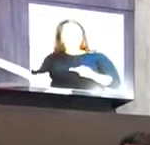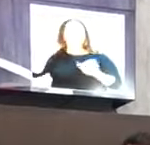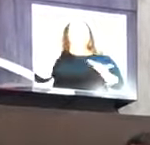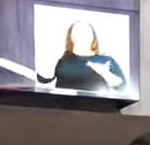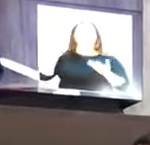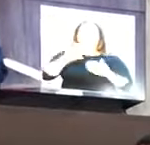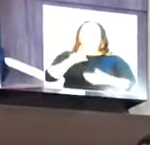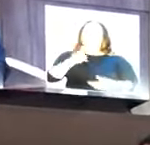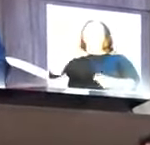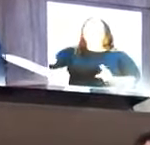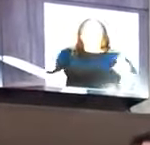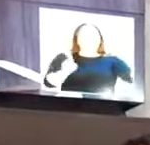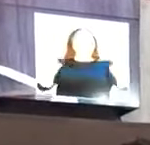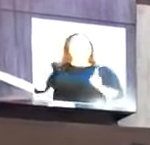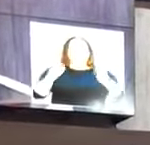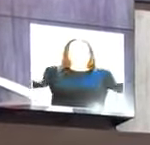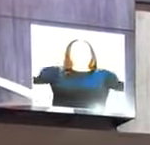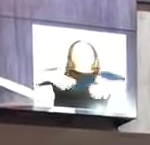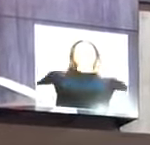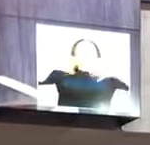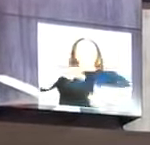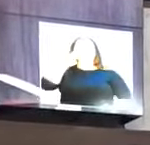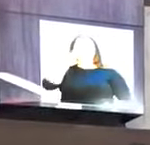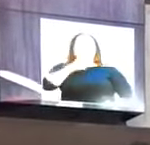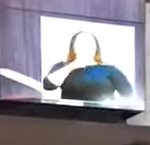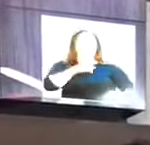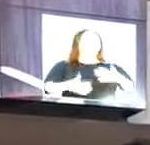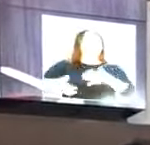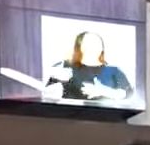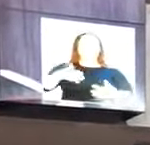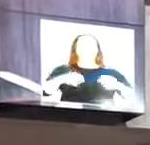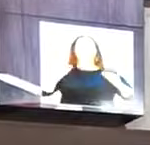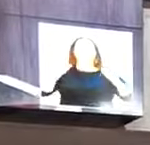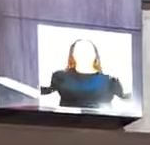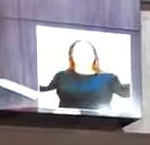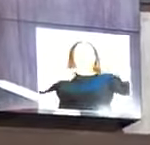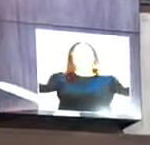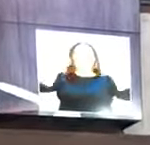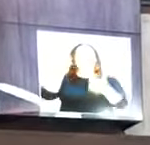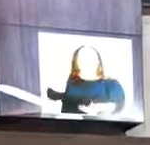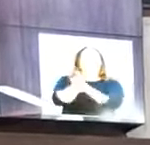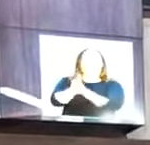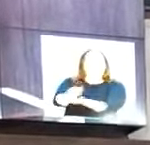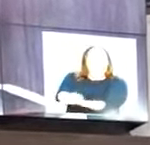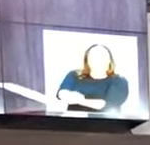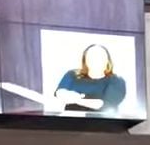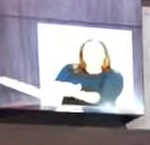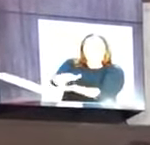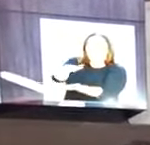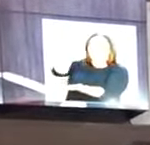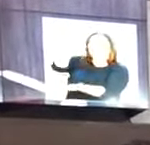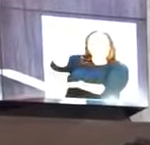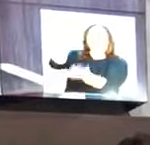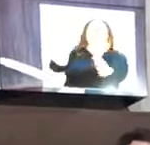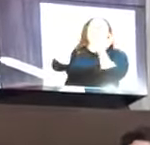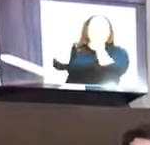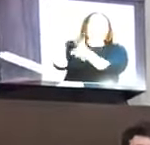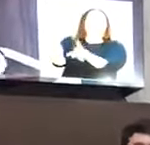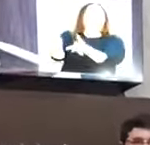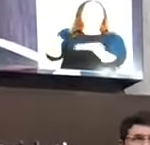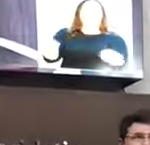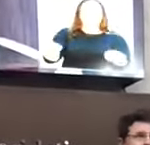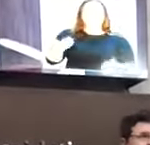relataram a sua preocupação com a curva de processos nesses dois municípios. E acabei